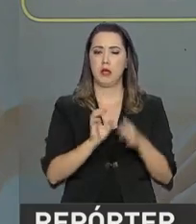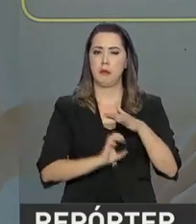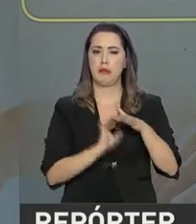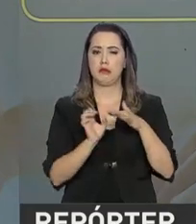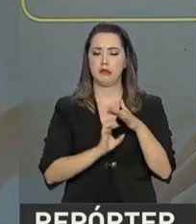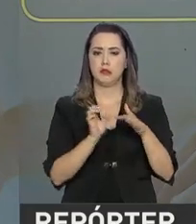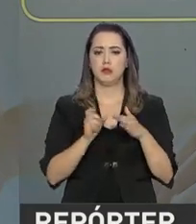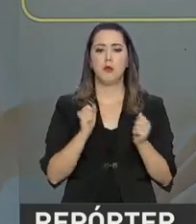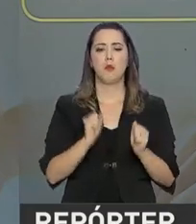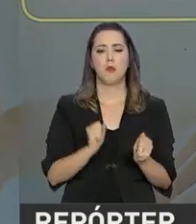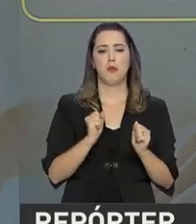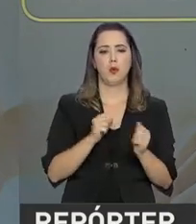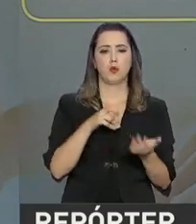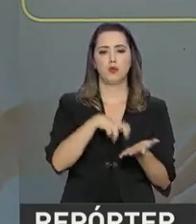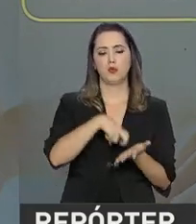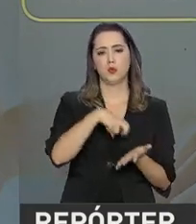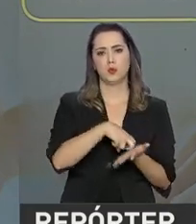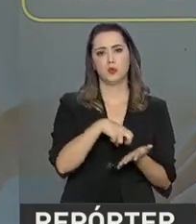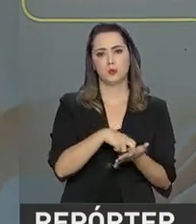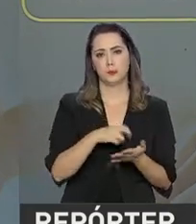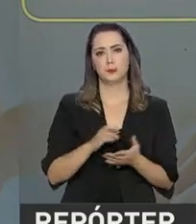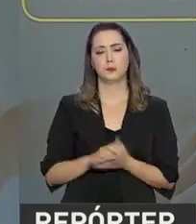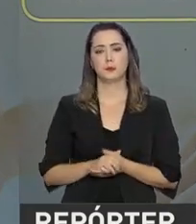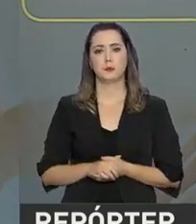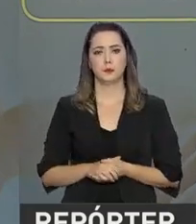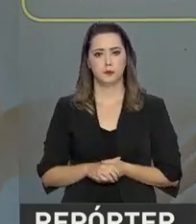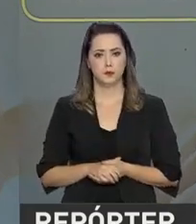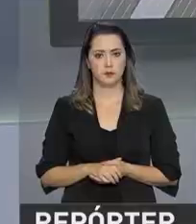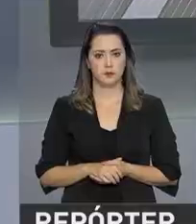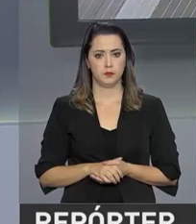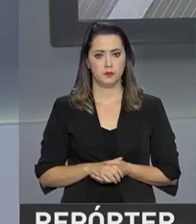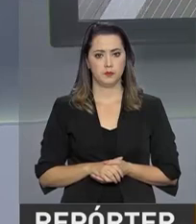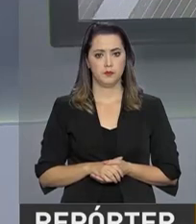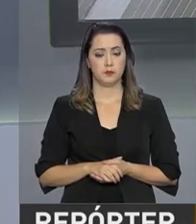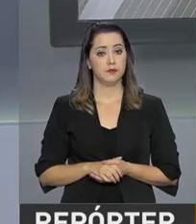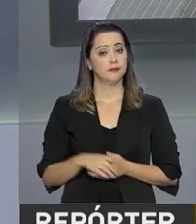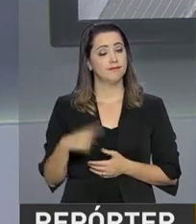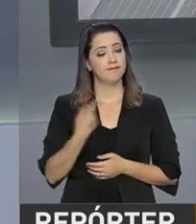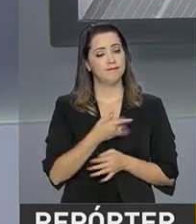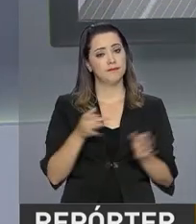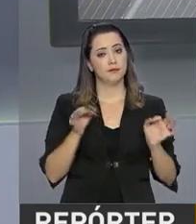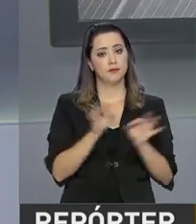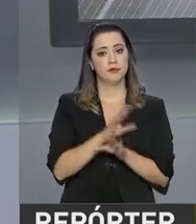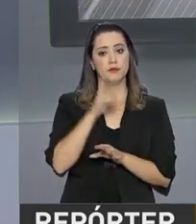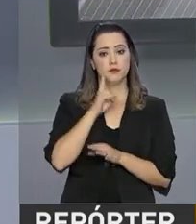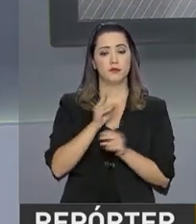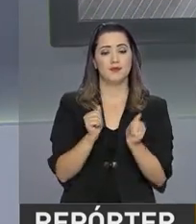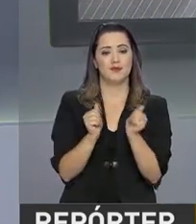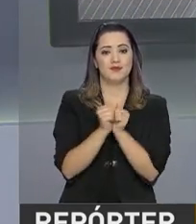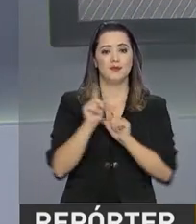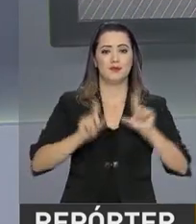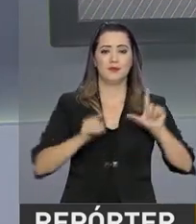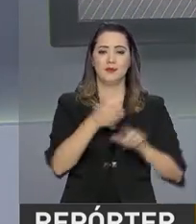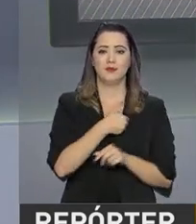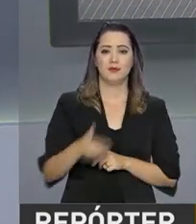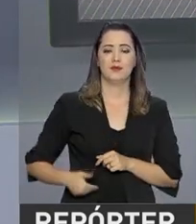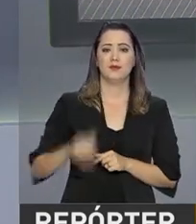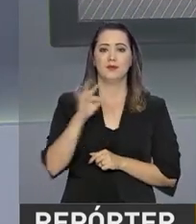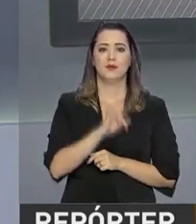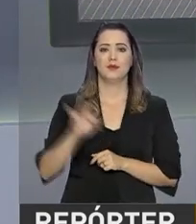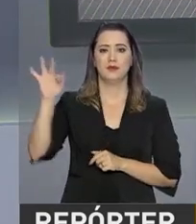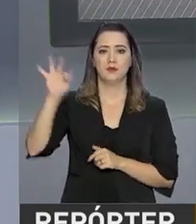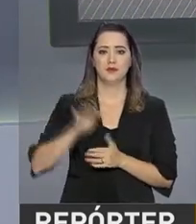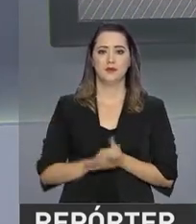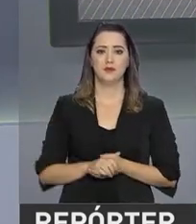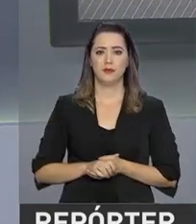a loja poderá ser penalizado de acordo com corda e fez o consumidor que nós ficamos por aqui continue com a gente aqui na nbr a tv